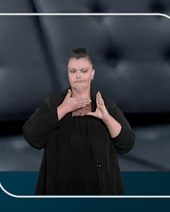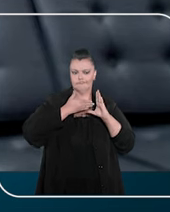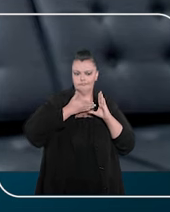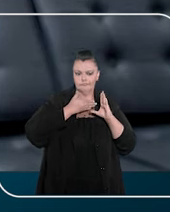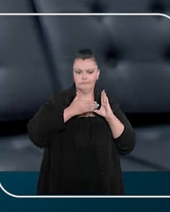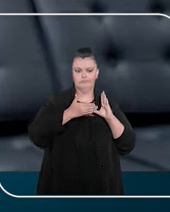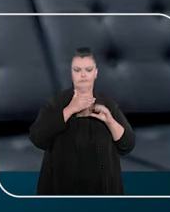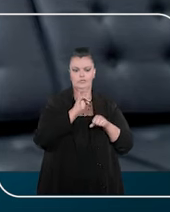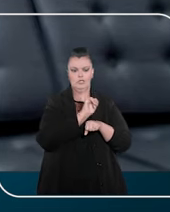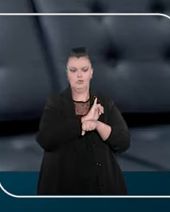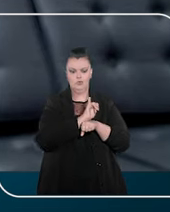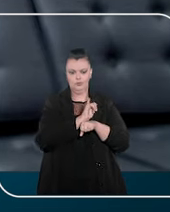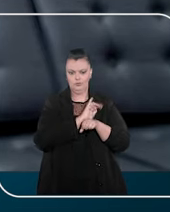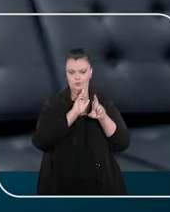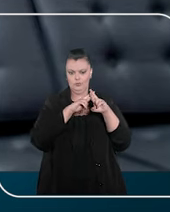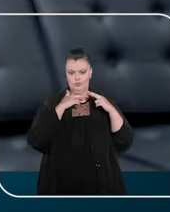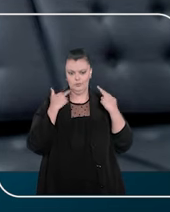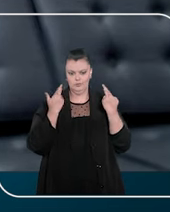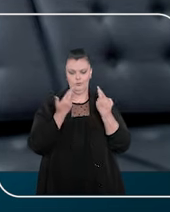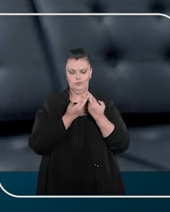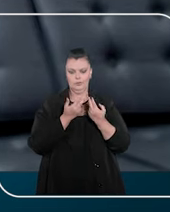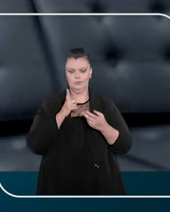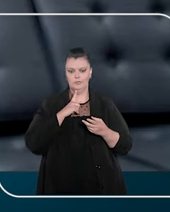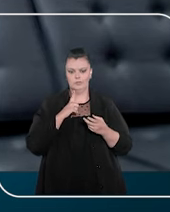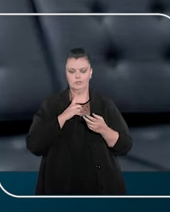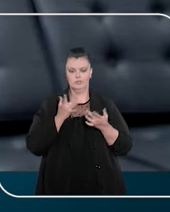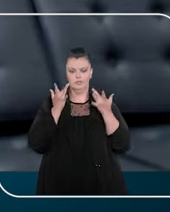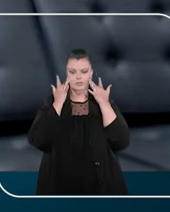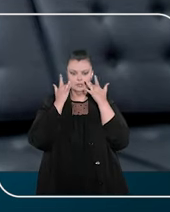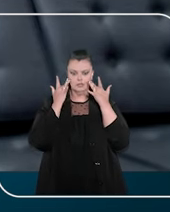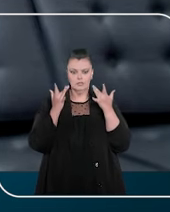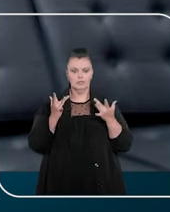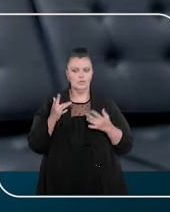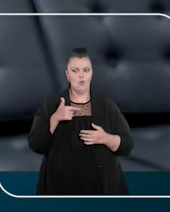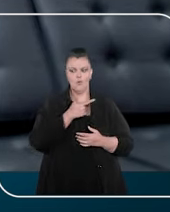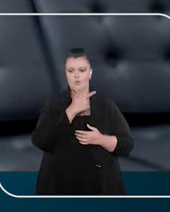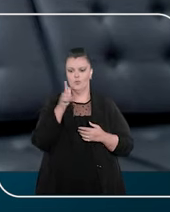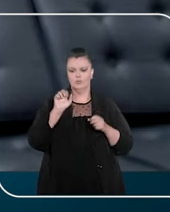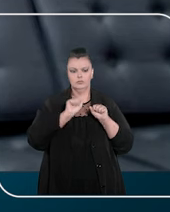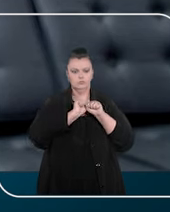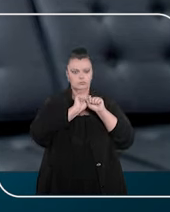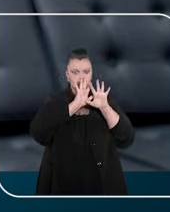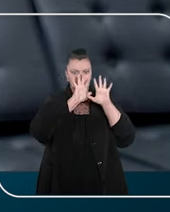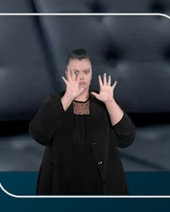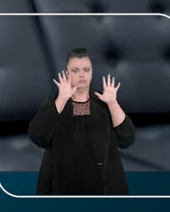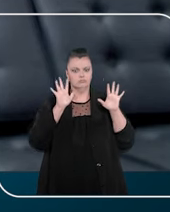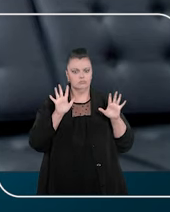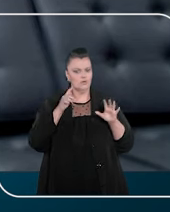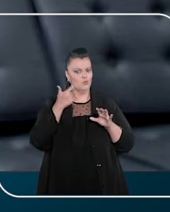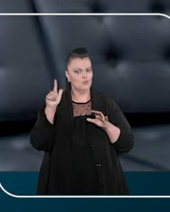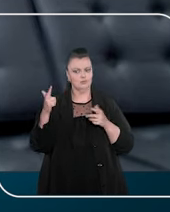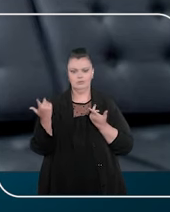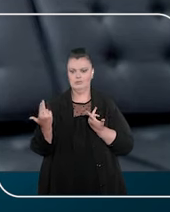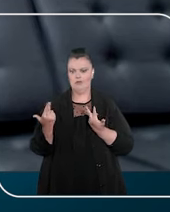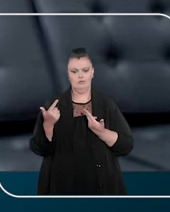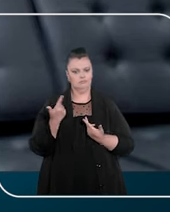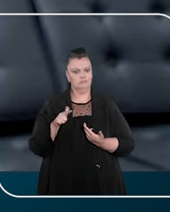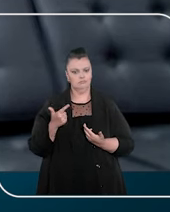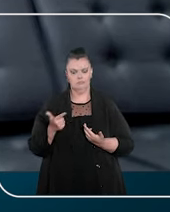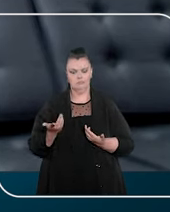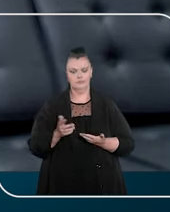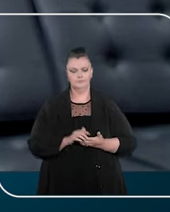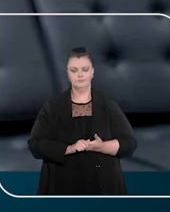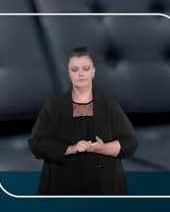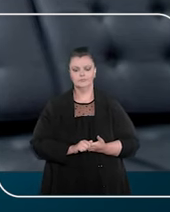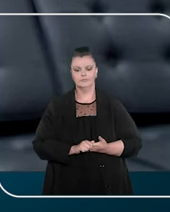YouTube, de modo que é uma transparência que nenhum outro tribunal do mundo possui. Então,